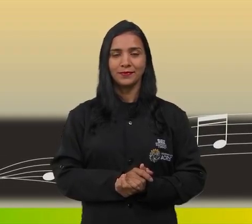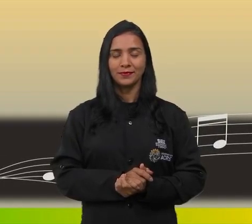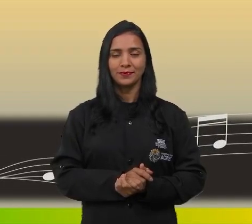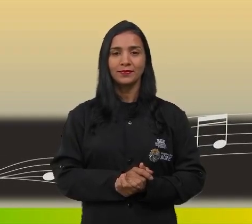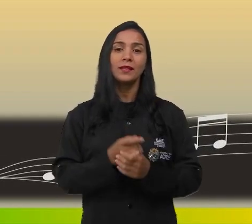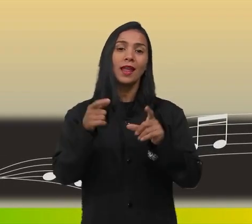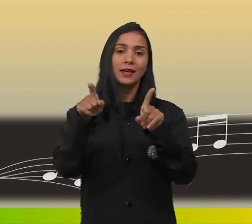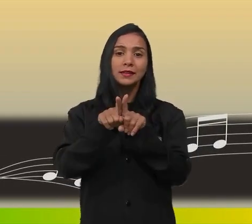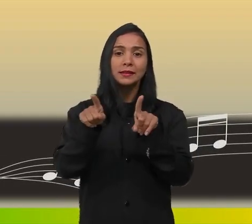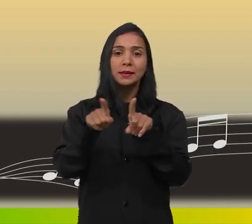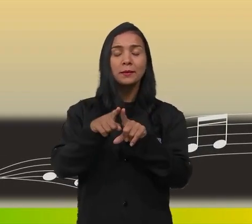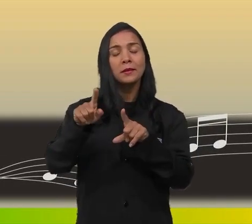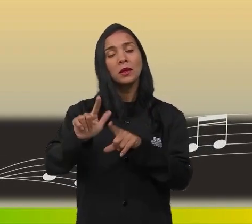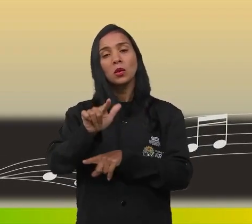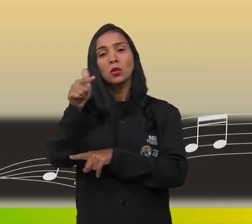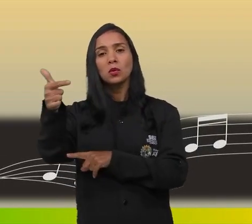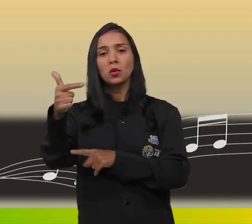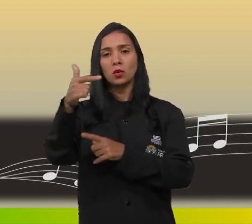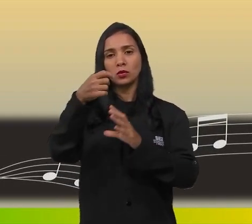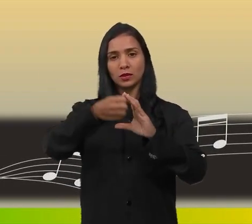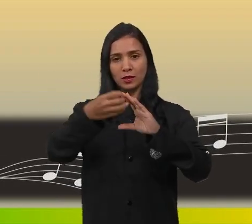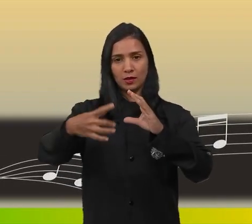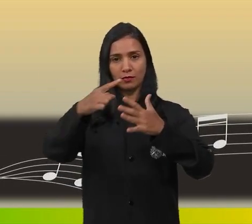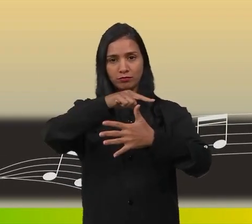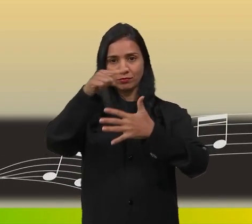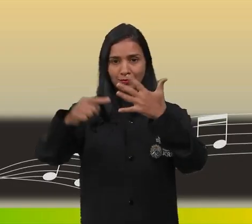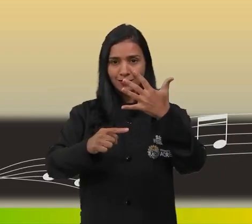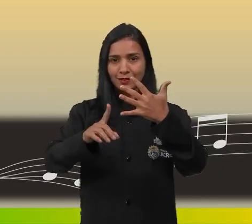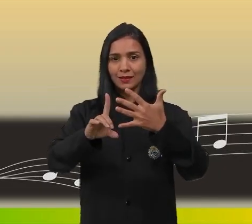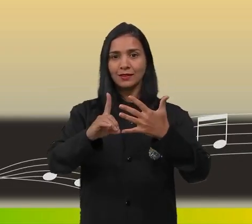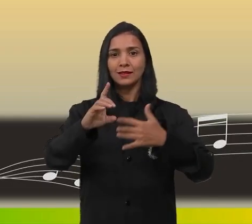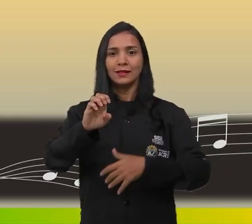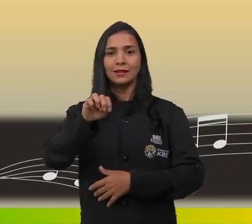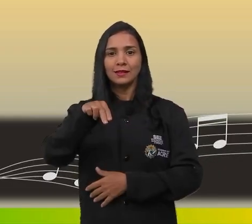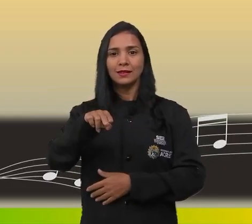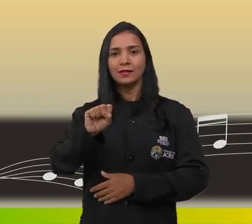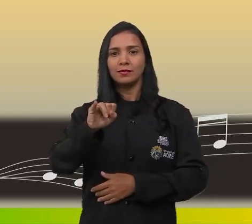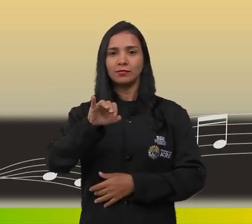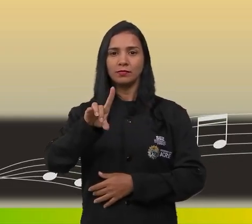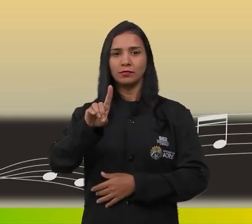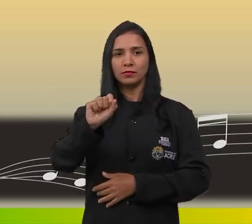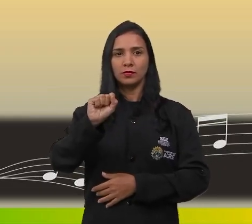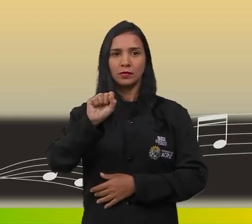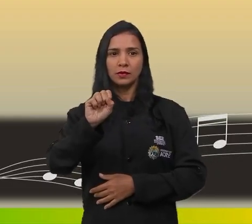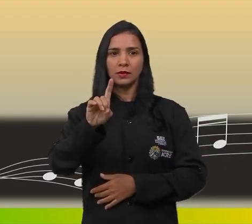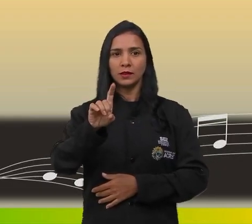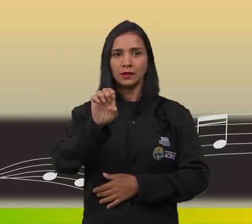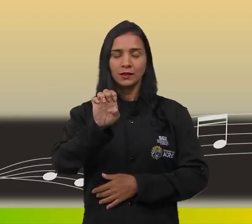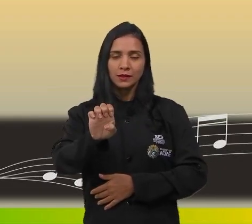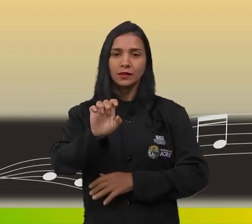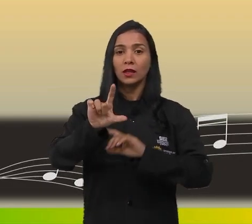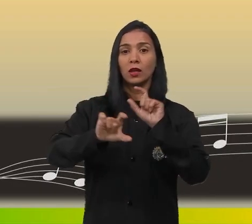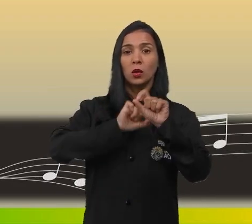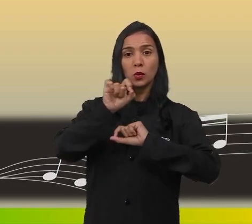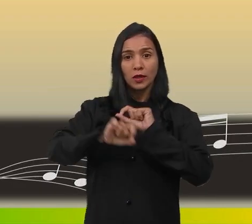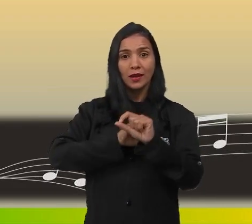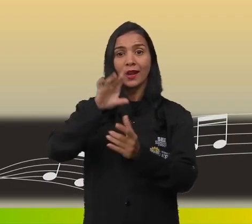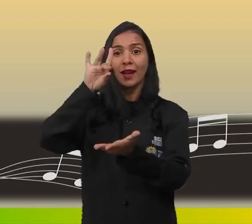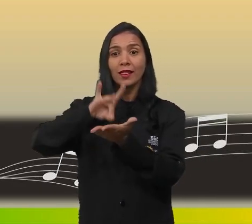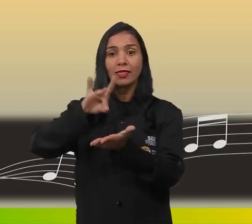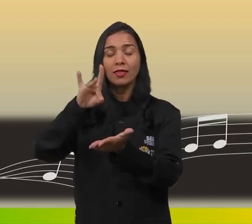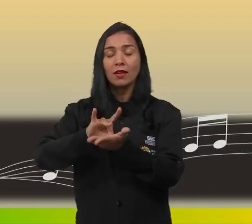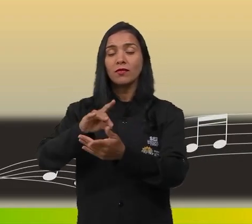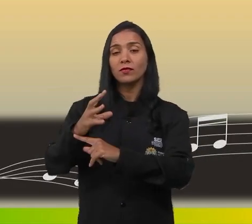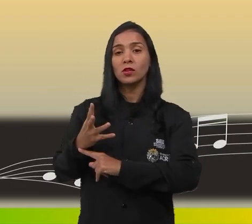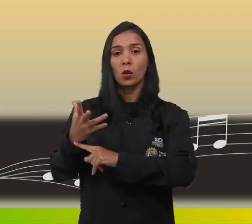E aí a gente vai ter o último elemento do som, que é a densidade. A densidade sonora é a qualidade que